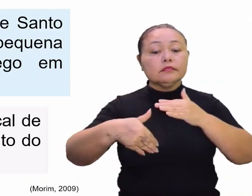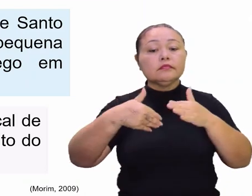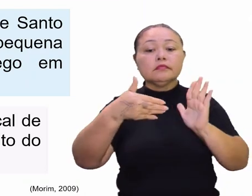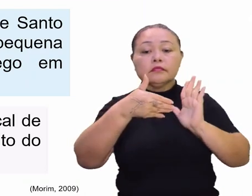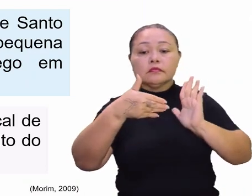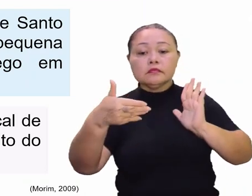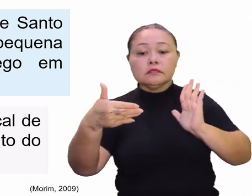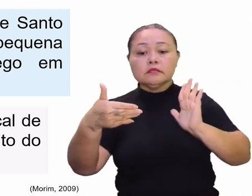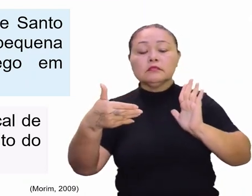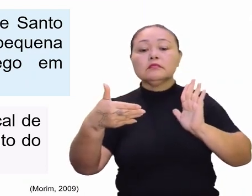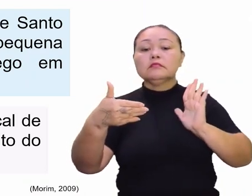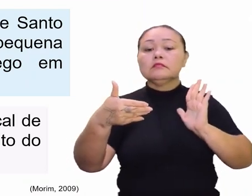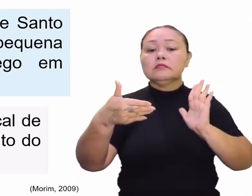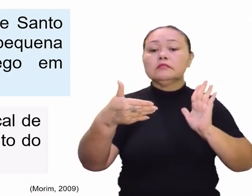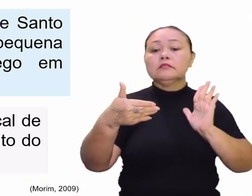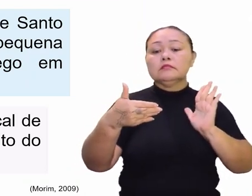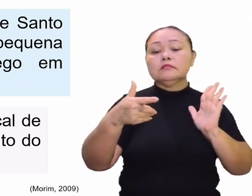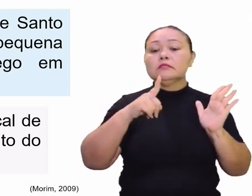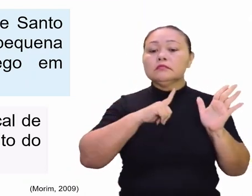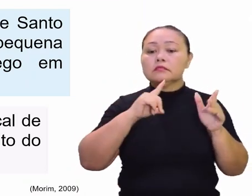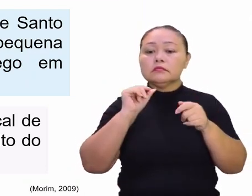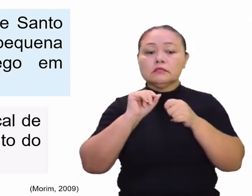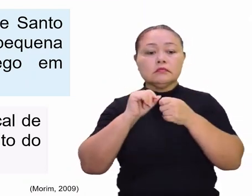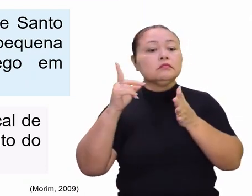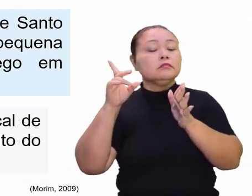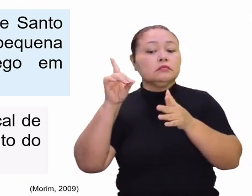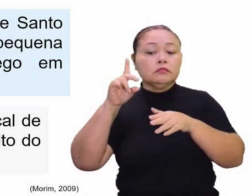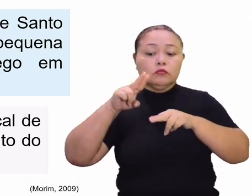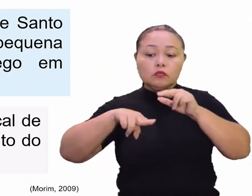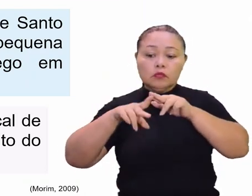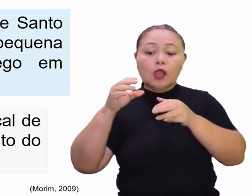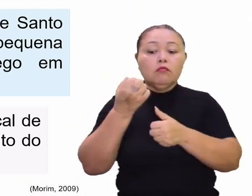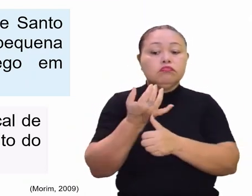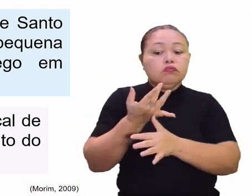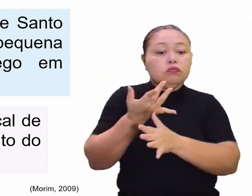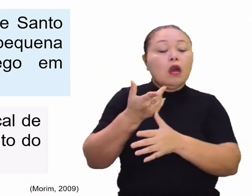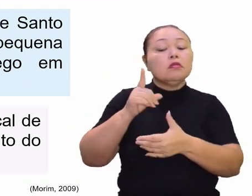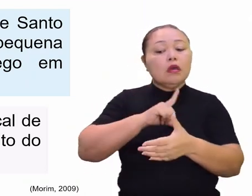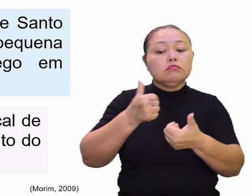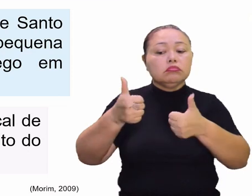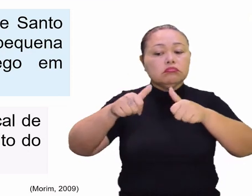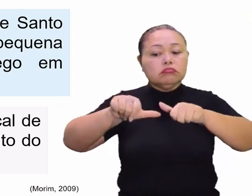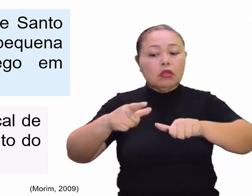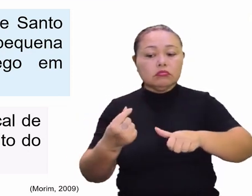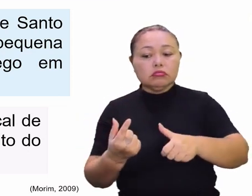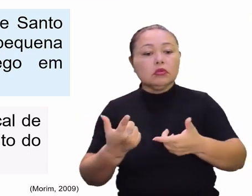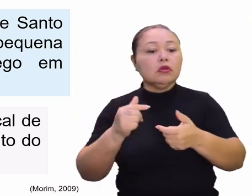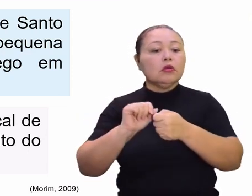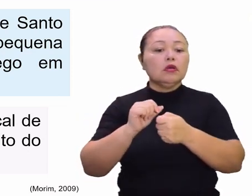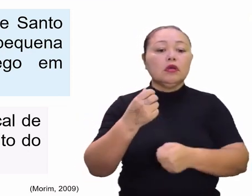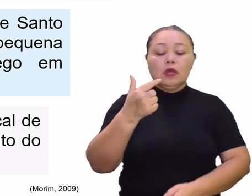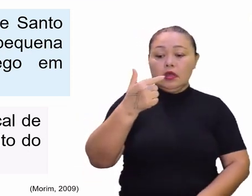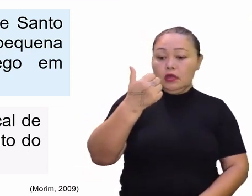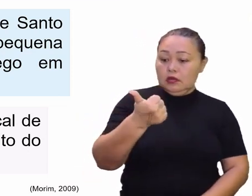todo esse período aí, o restante de operação da ferrovia operou com prejuízo, galera. Lá em